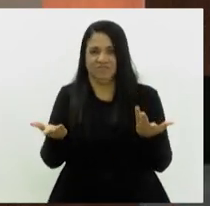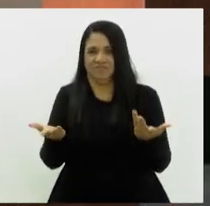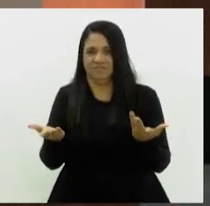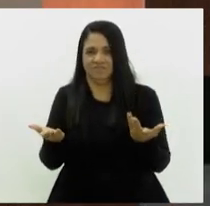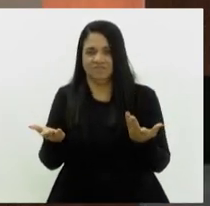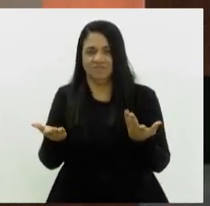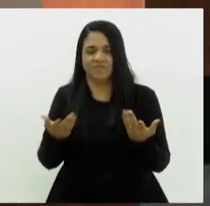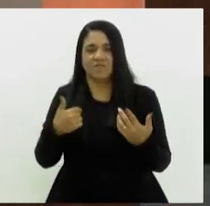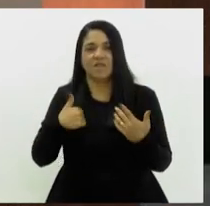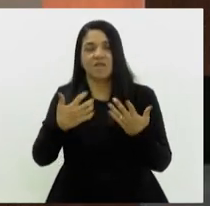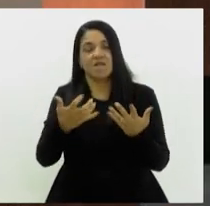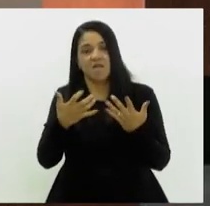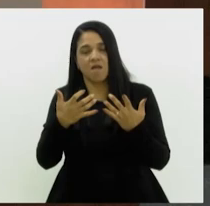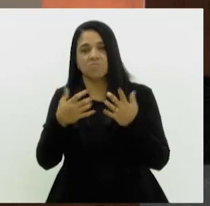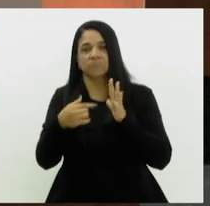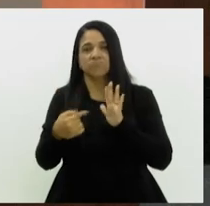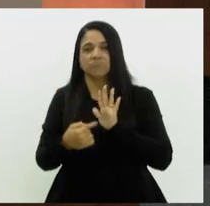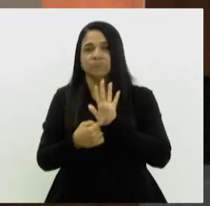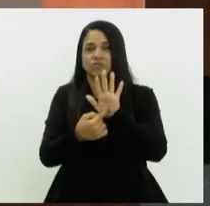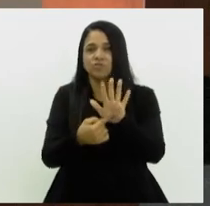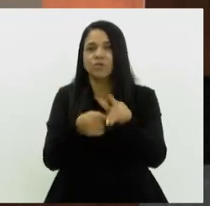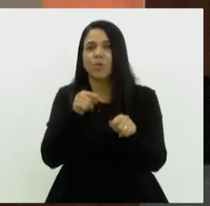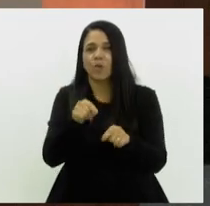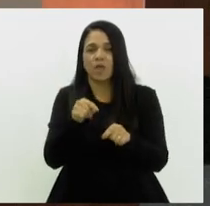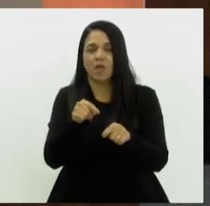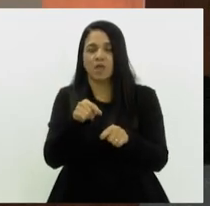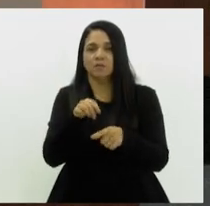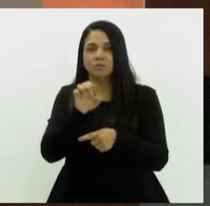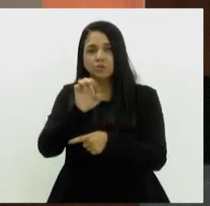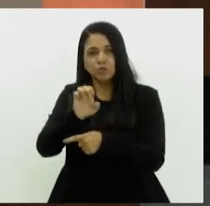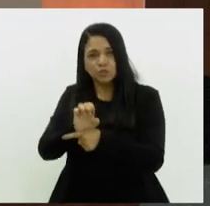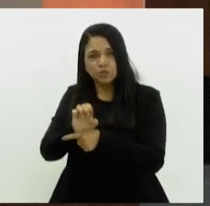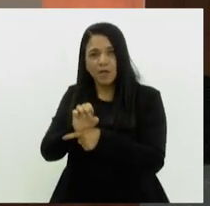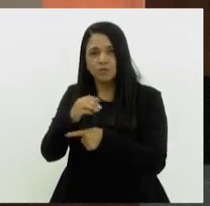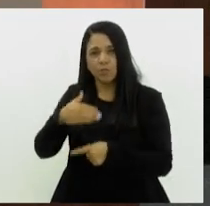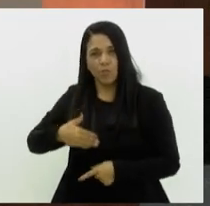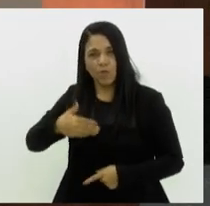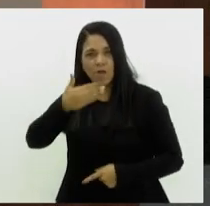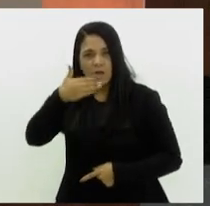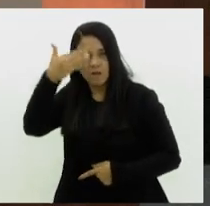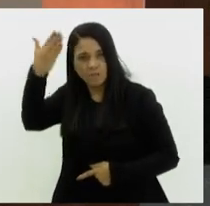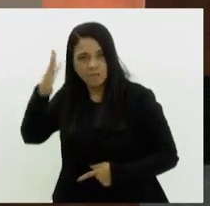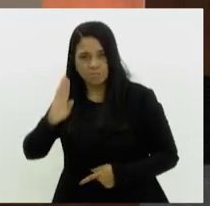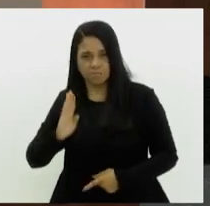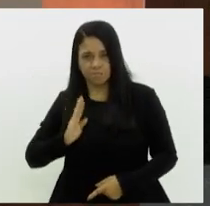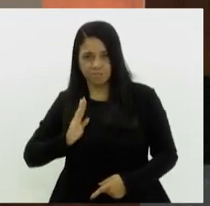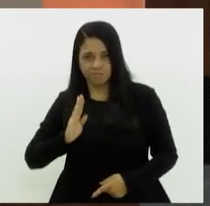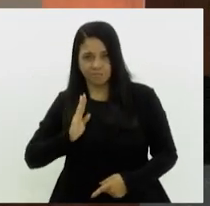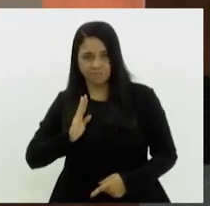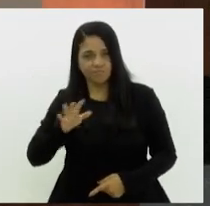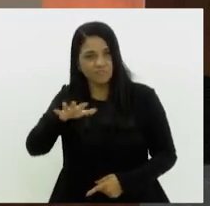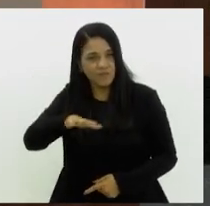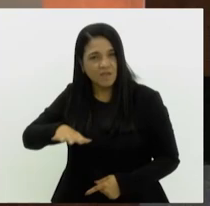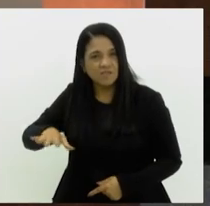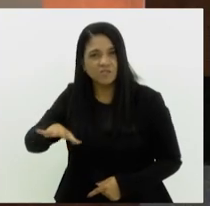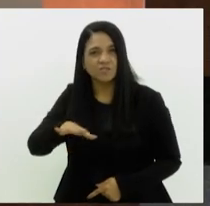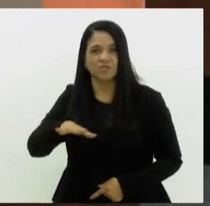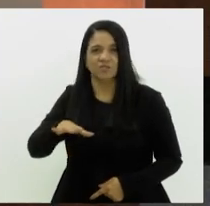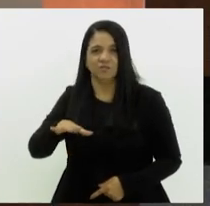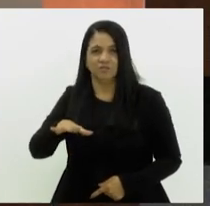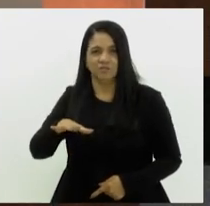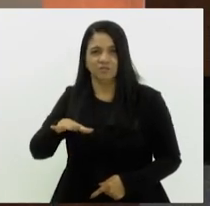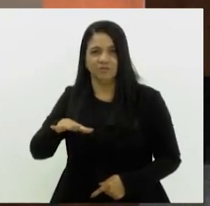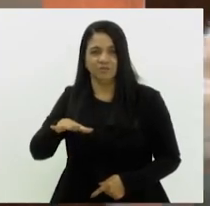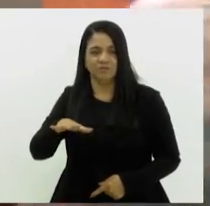Cabe destacar se hoje não existe um Estado árabe, um Estado palestino na região, mesmo